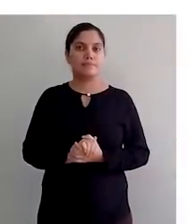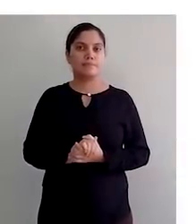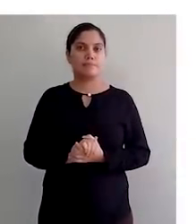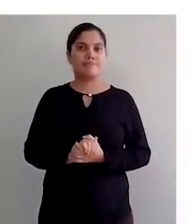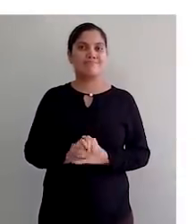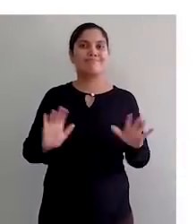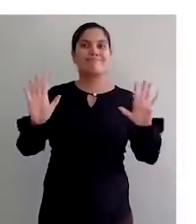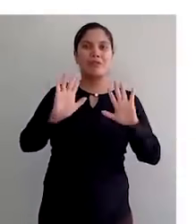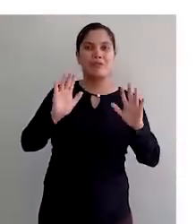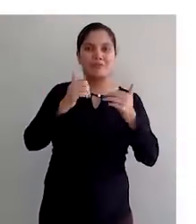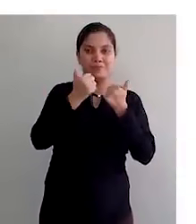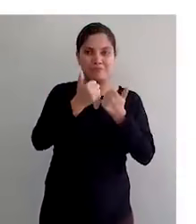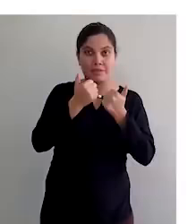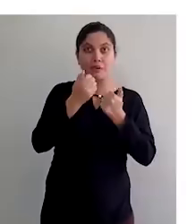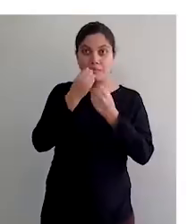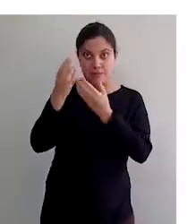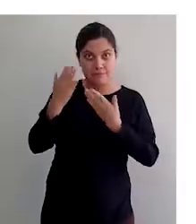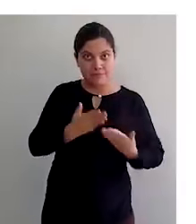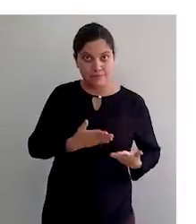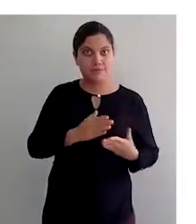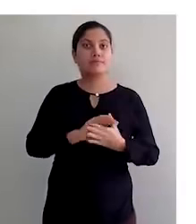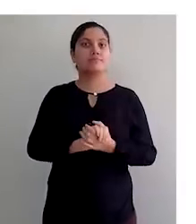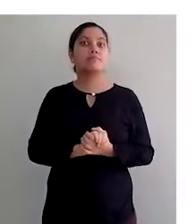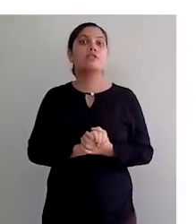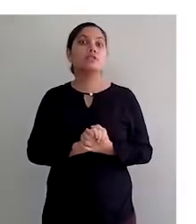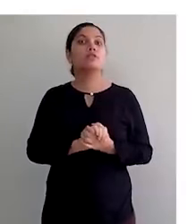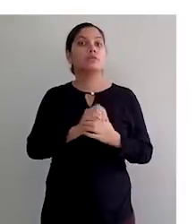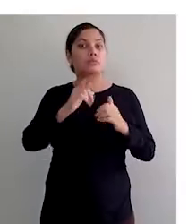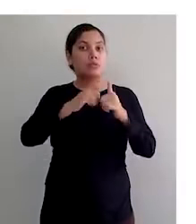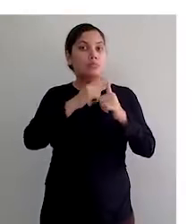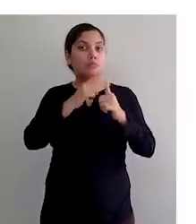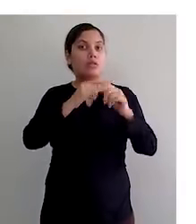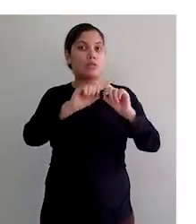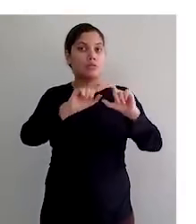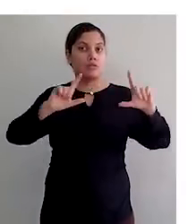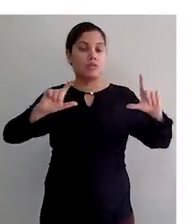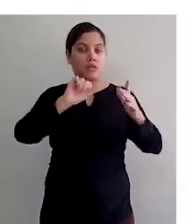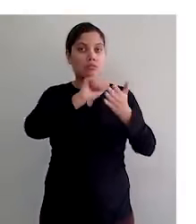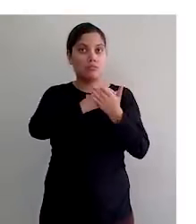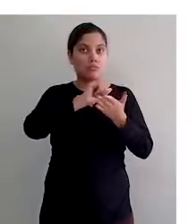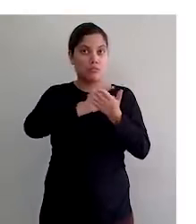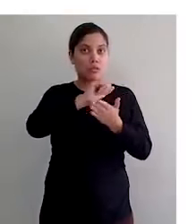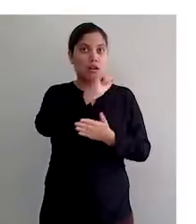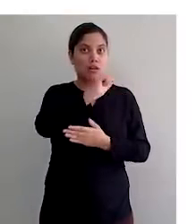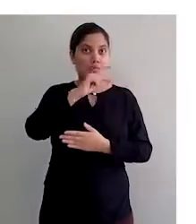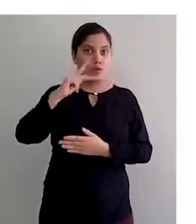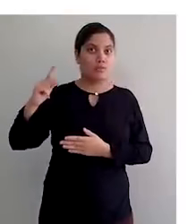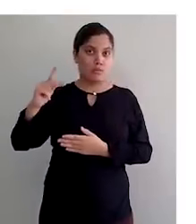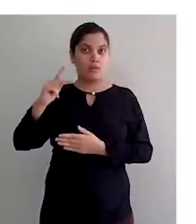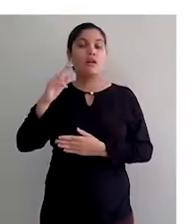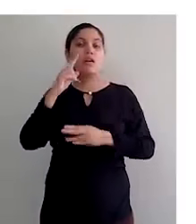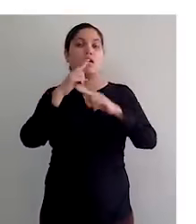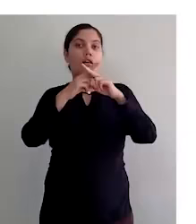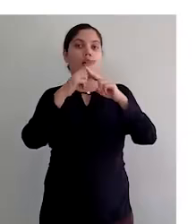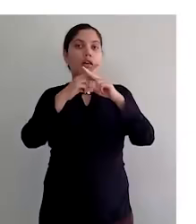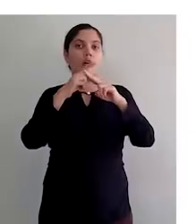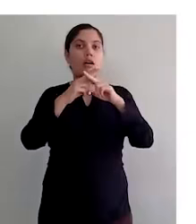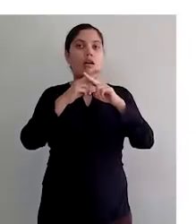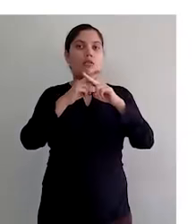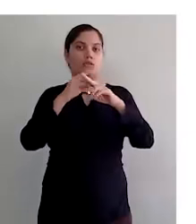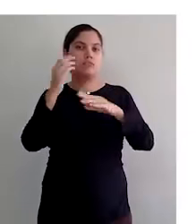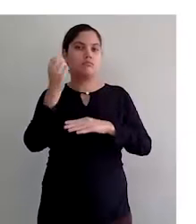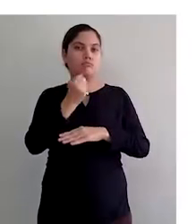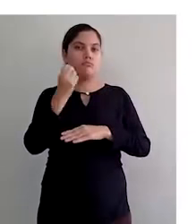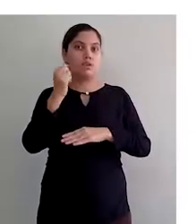Olá, seja bem-vindo! Primeiro, abra o aplicativo Caixa Auxílio Emergencial em seu celular